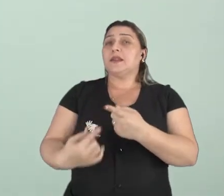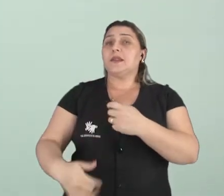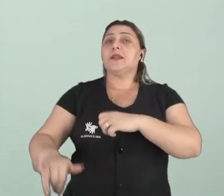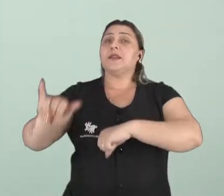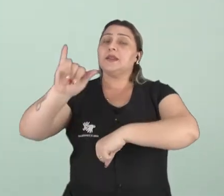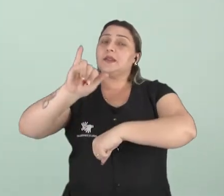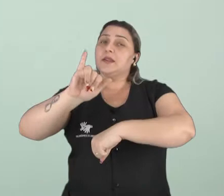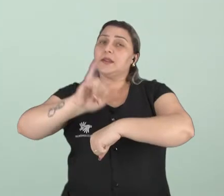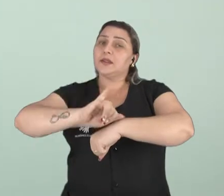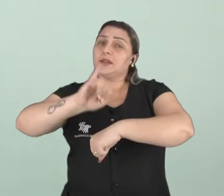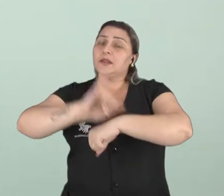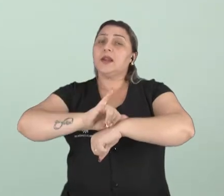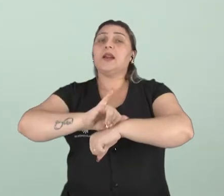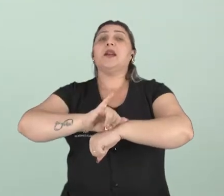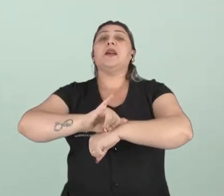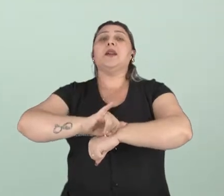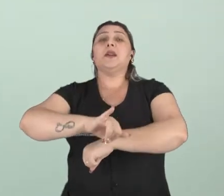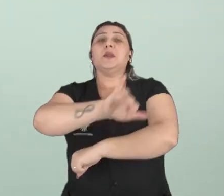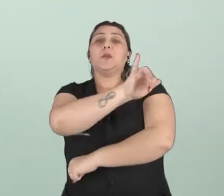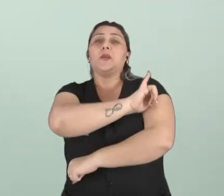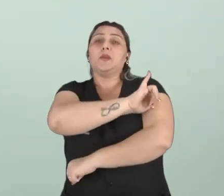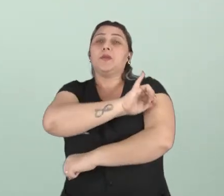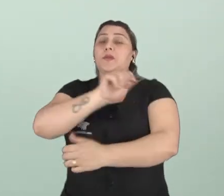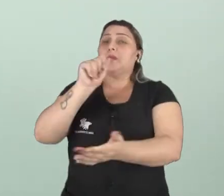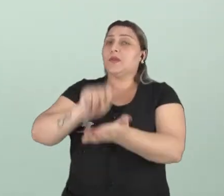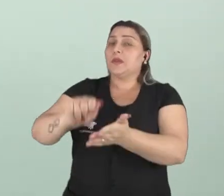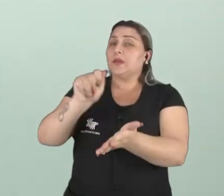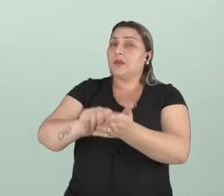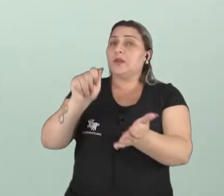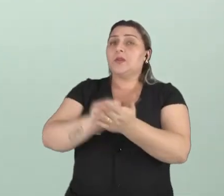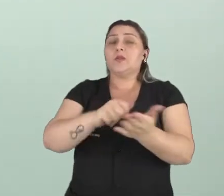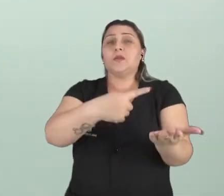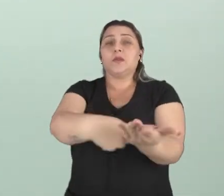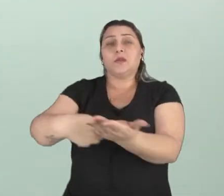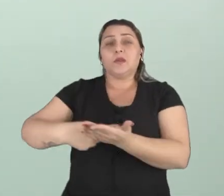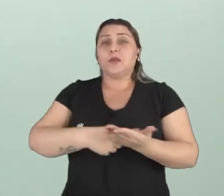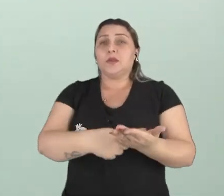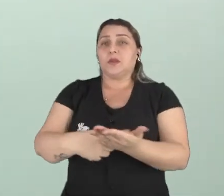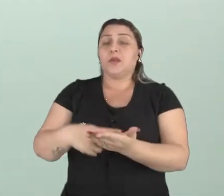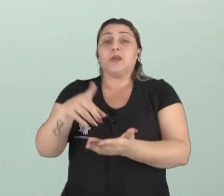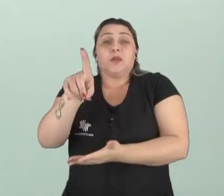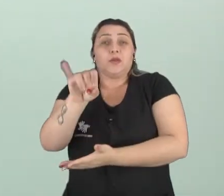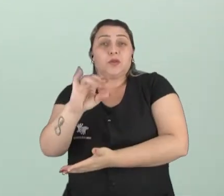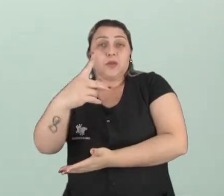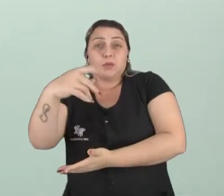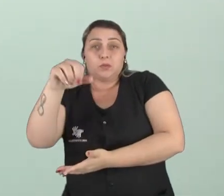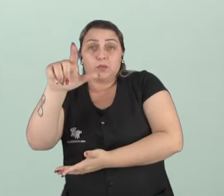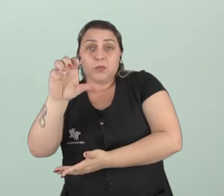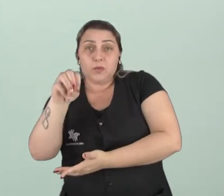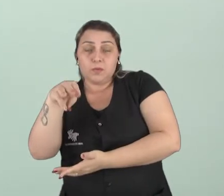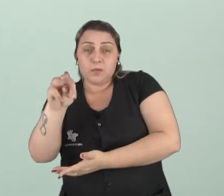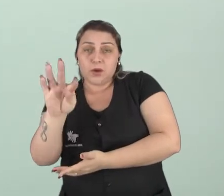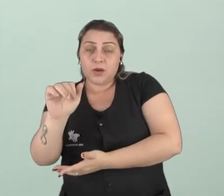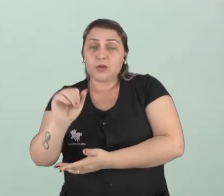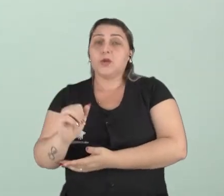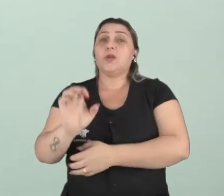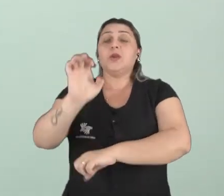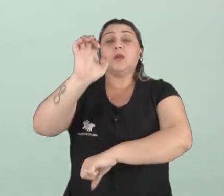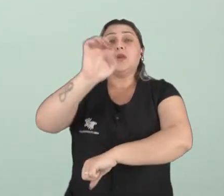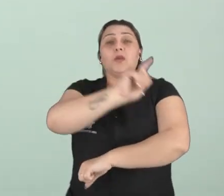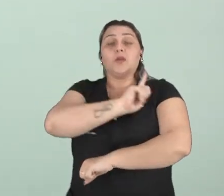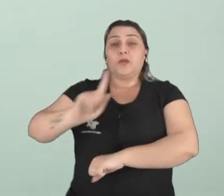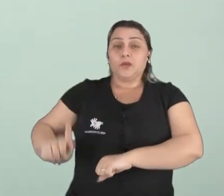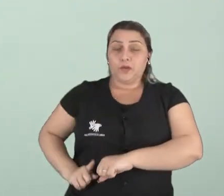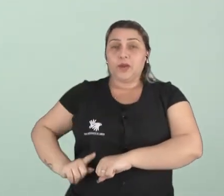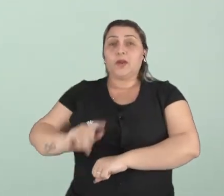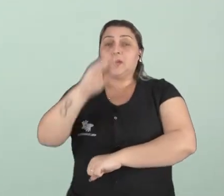do Rio de Janeiro, onde ele foi assinado. Então, pessoal, ele foi um acordo diplomático entre o governo